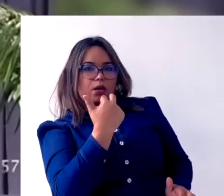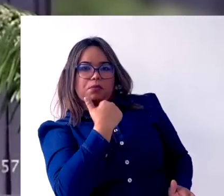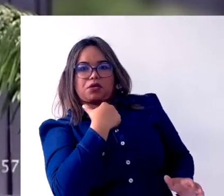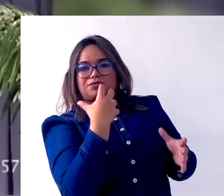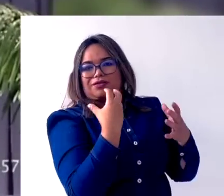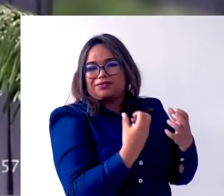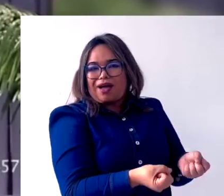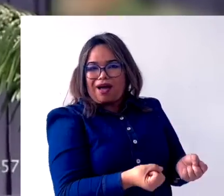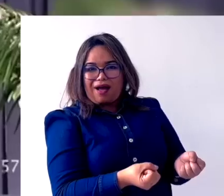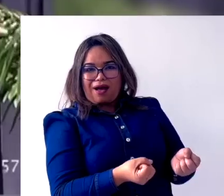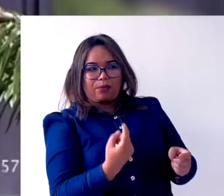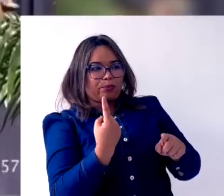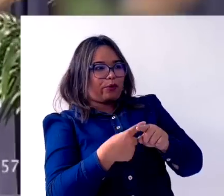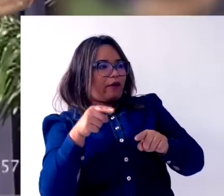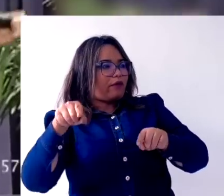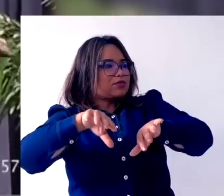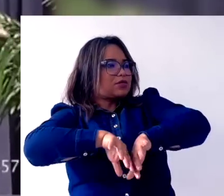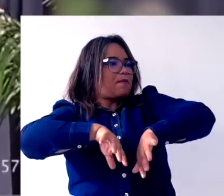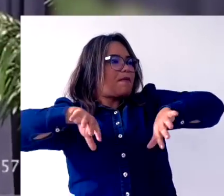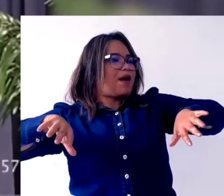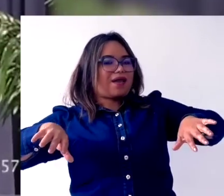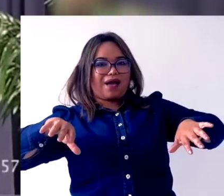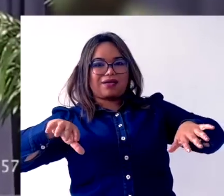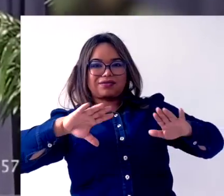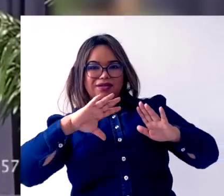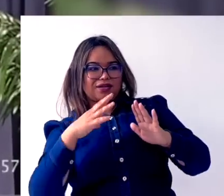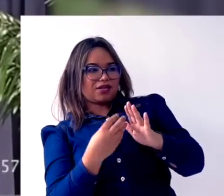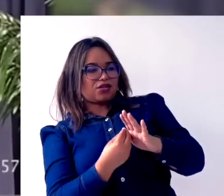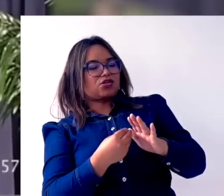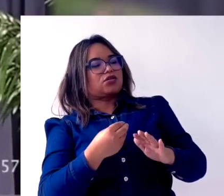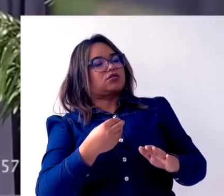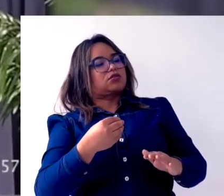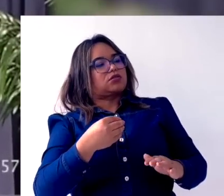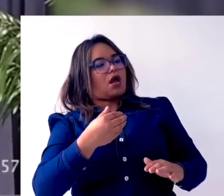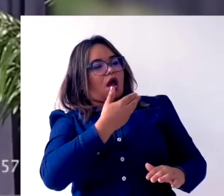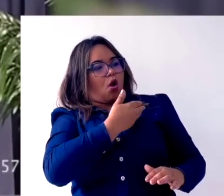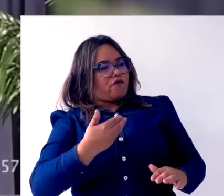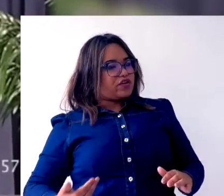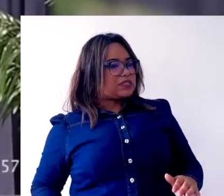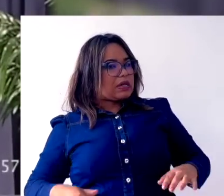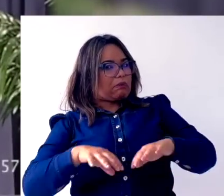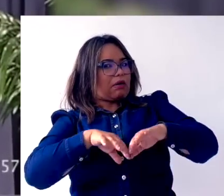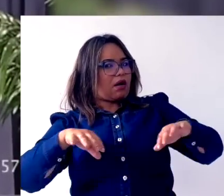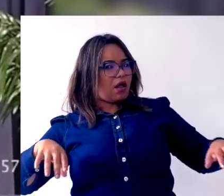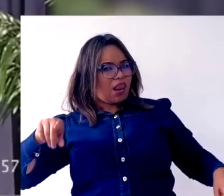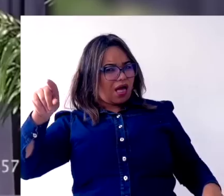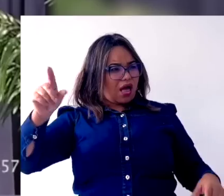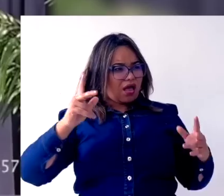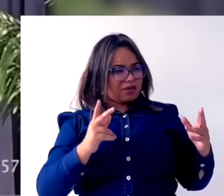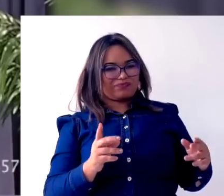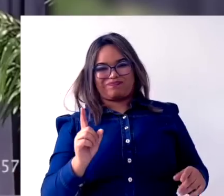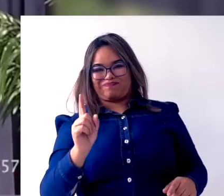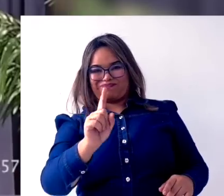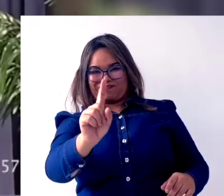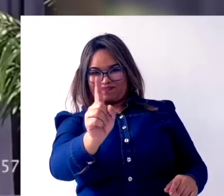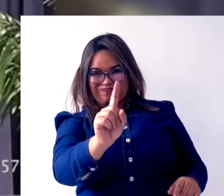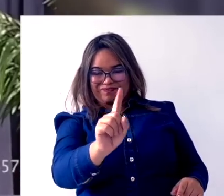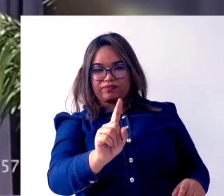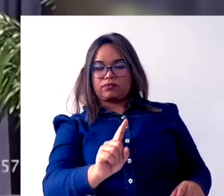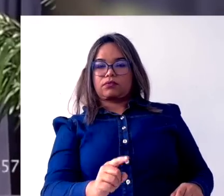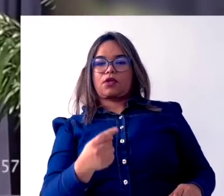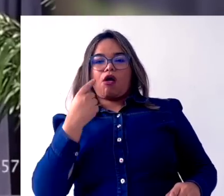e o Estado ficam separados. Nós não concordamos. Mas será que eles fazem isso? Não. Aqui está uma